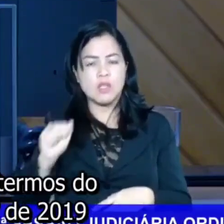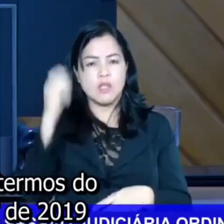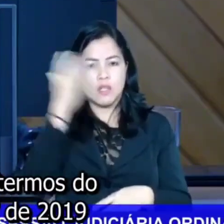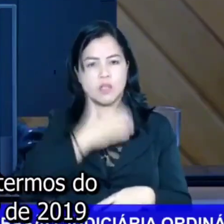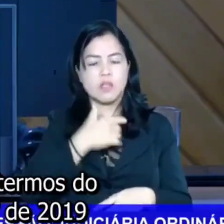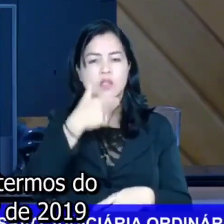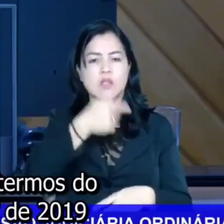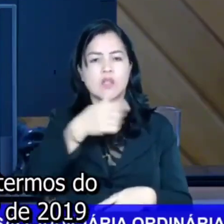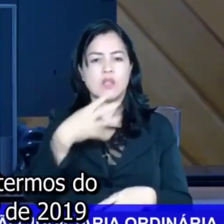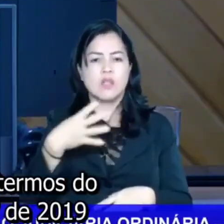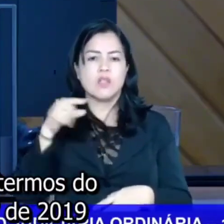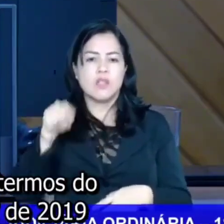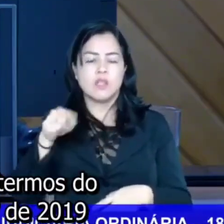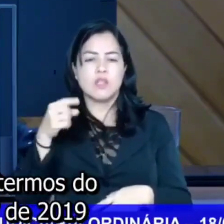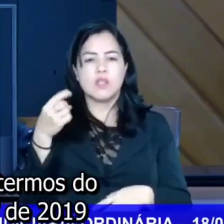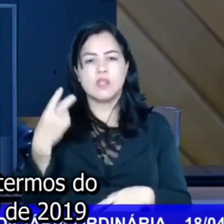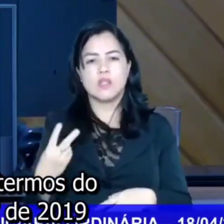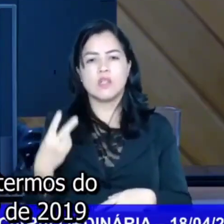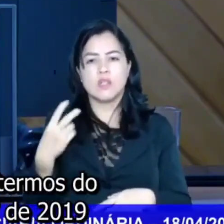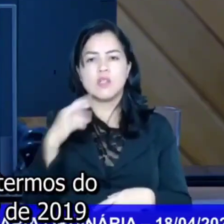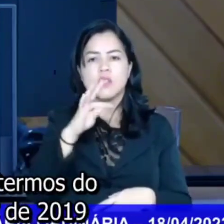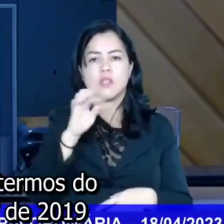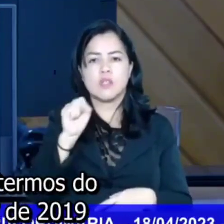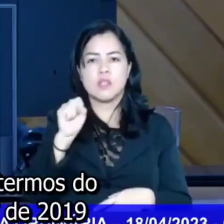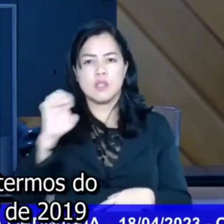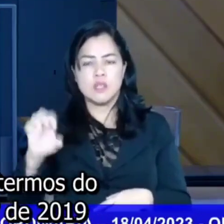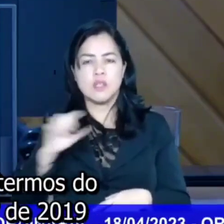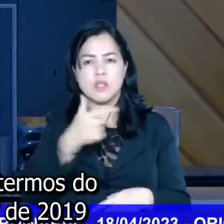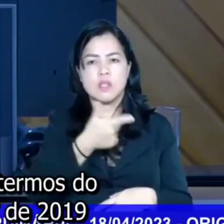artigo 74, inciso 2, da Resolução TSE